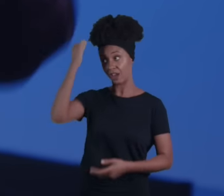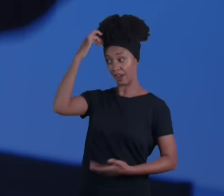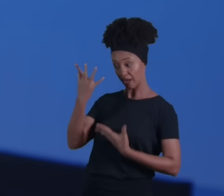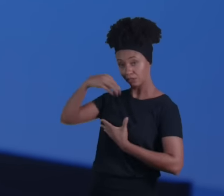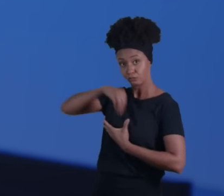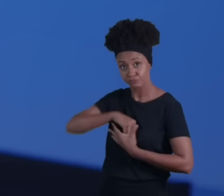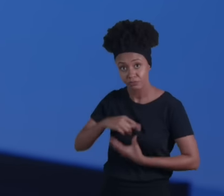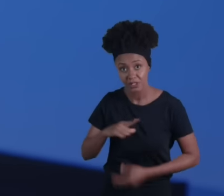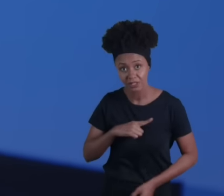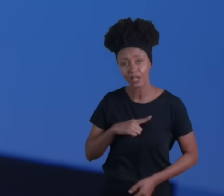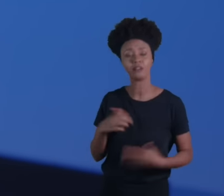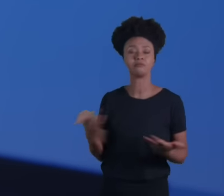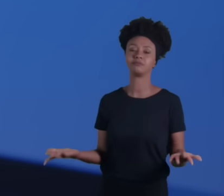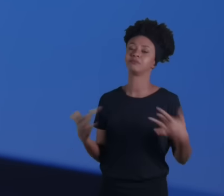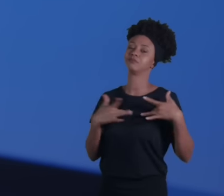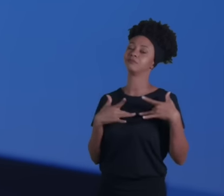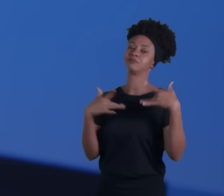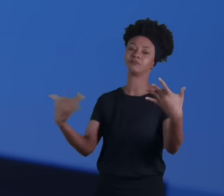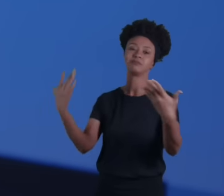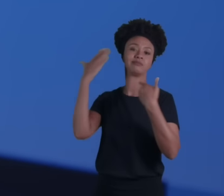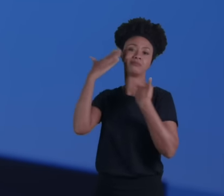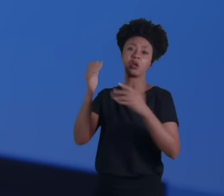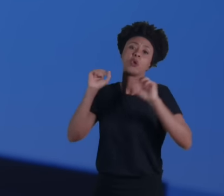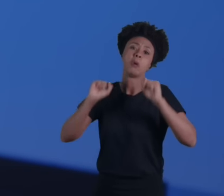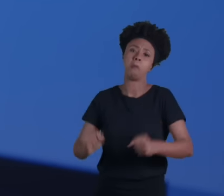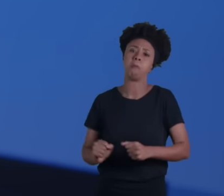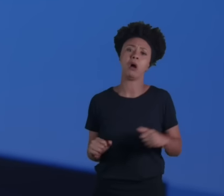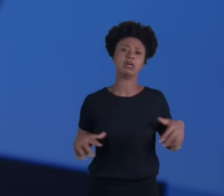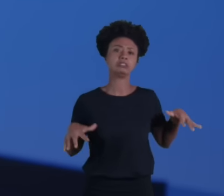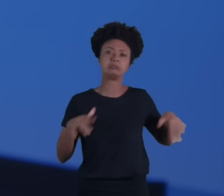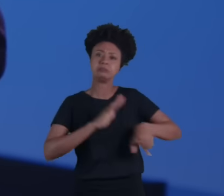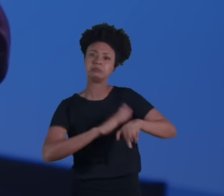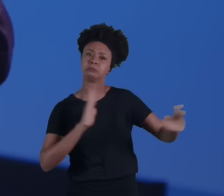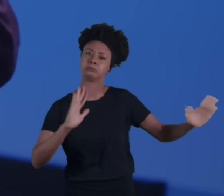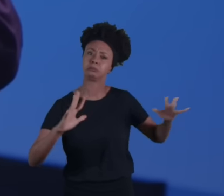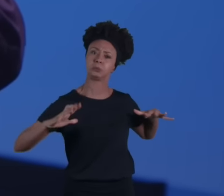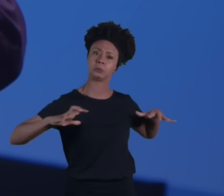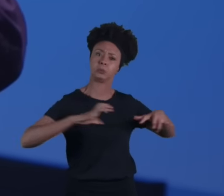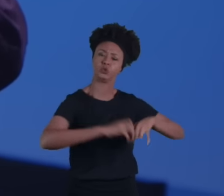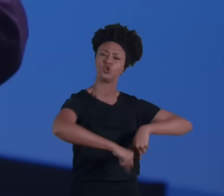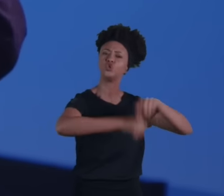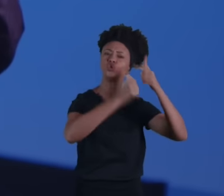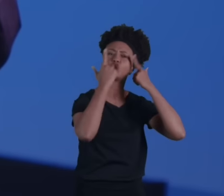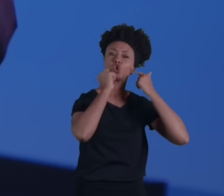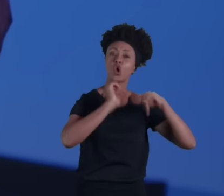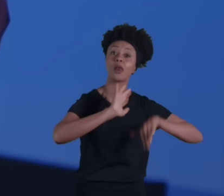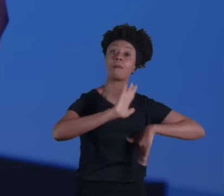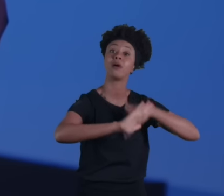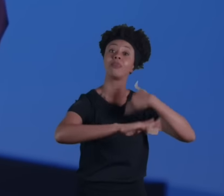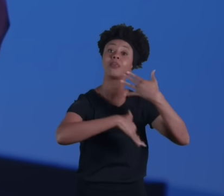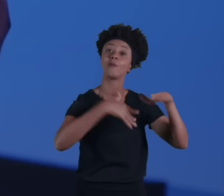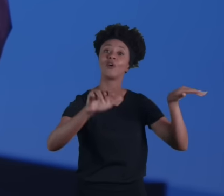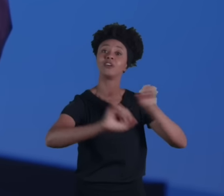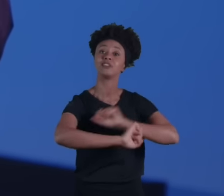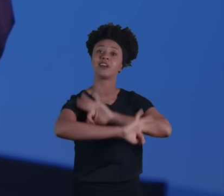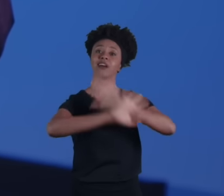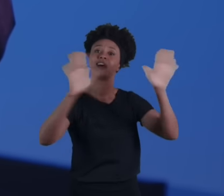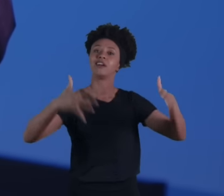você agradece, porque o choro pode durar uma noite inteira, mas a alegria vem pelo